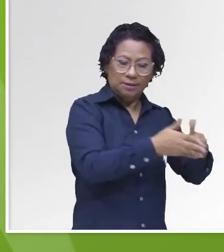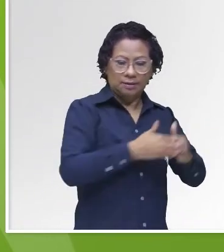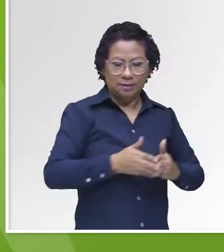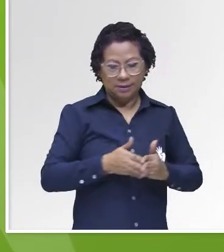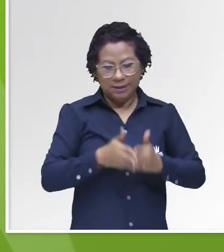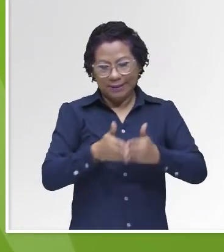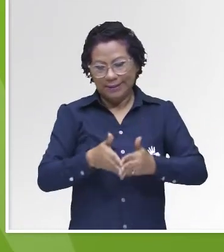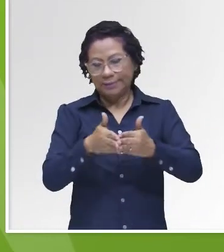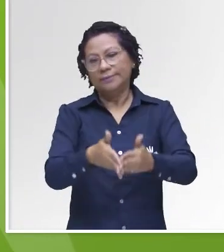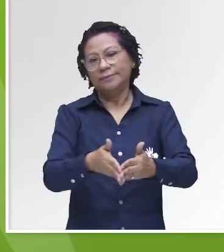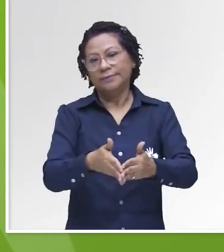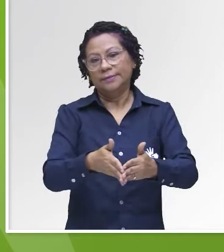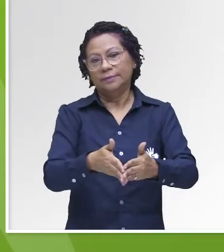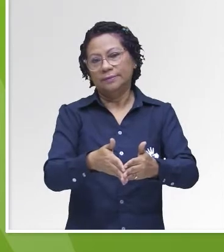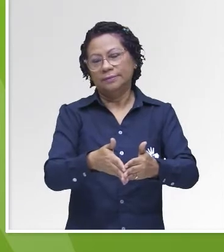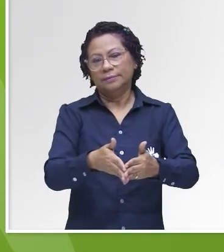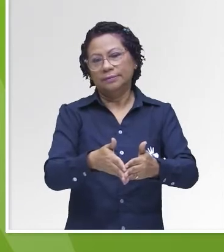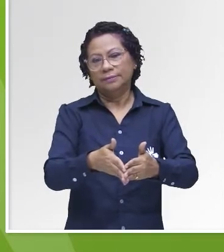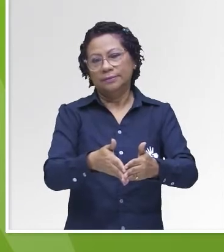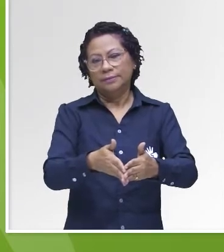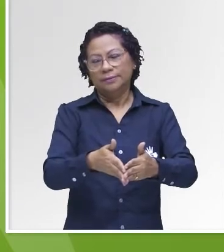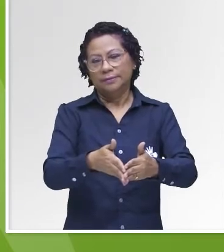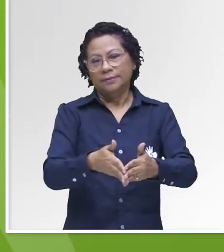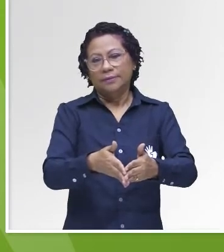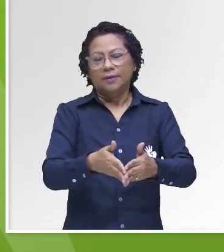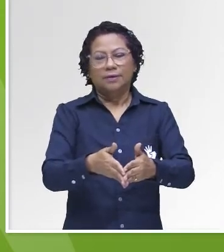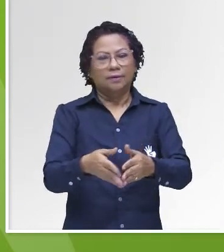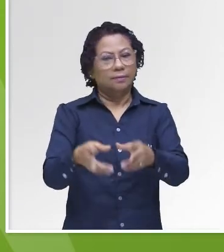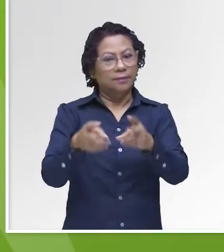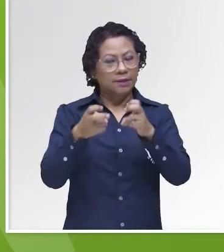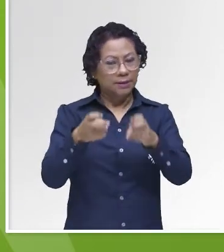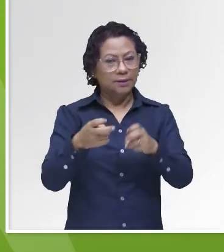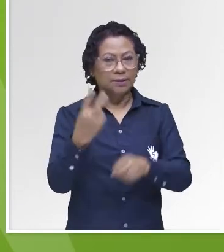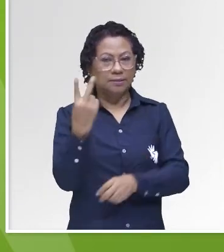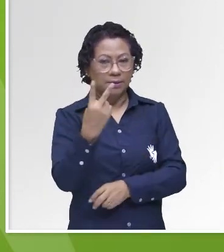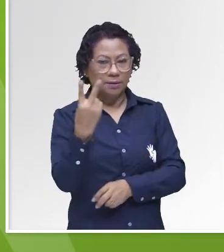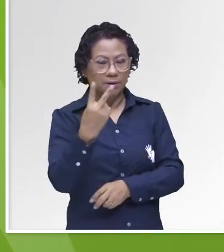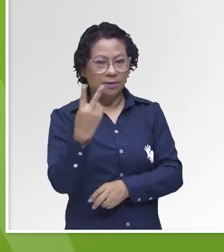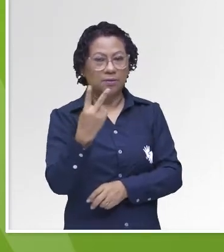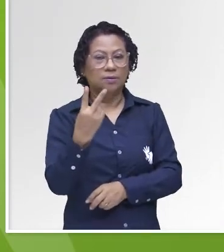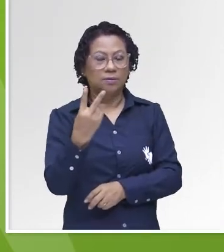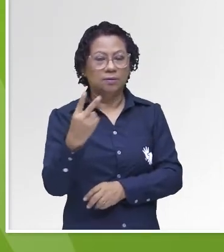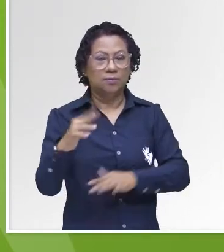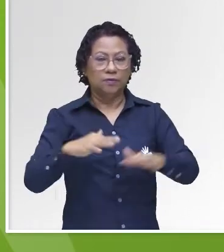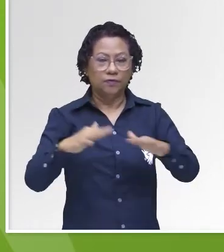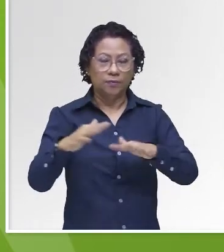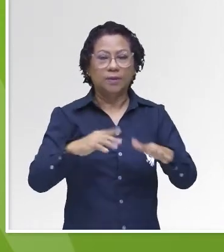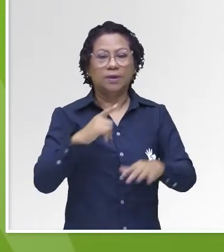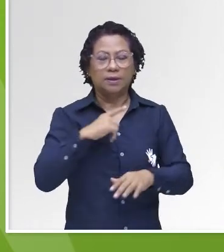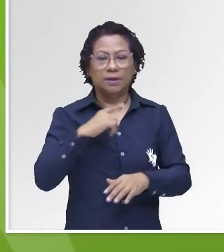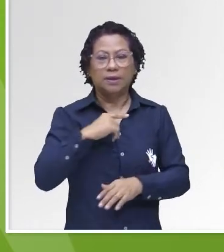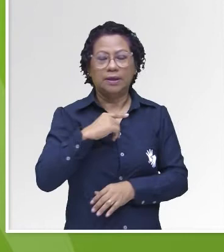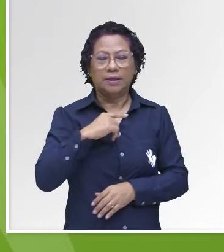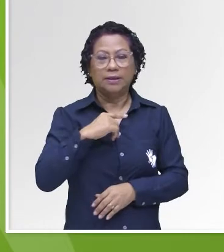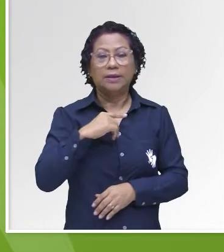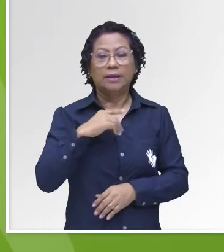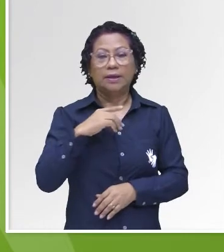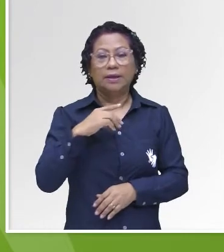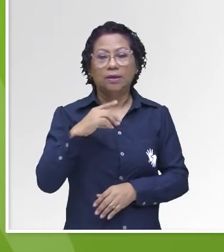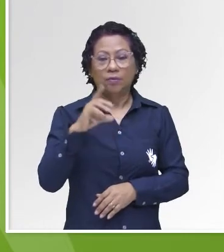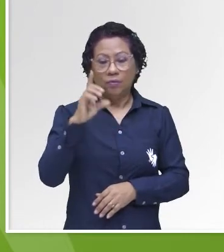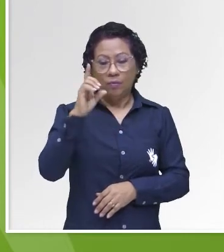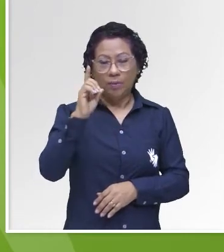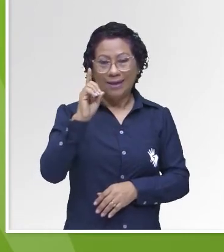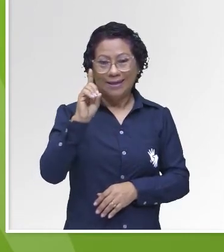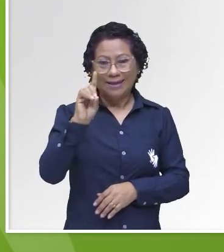da composição, ou seja, da soma desses dois movimentos, é uma direção diagonal. Por isso que o barco foi um pouquinho